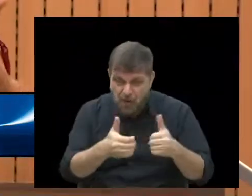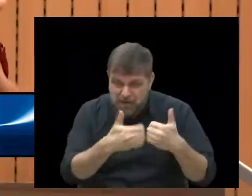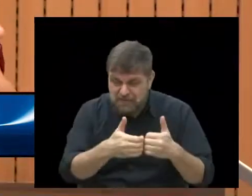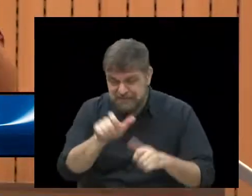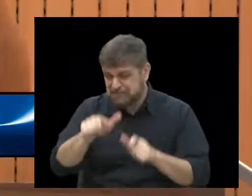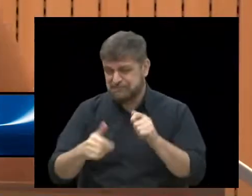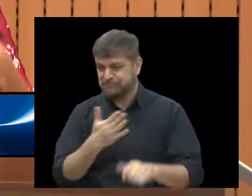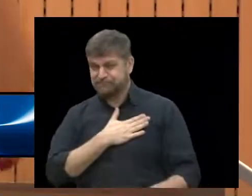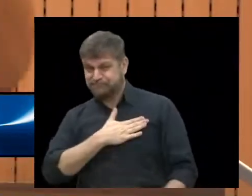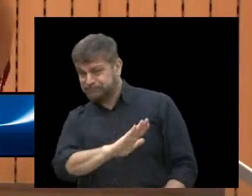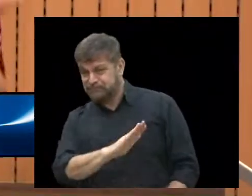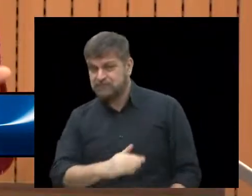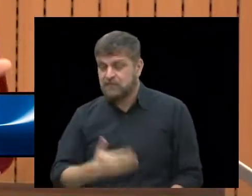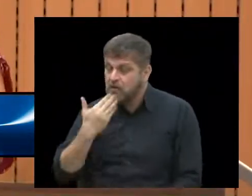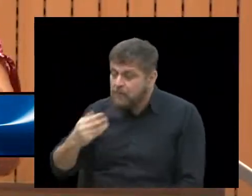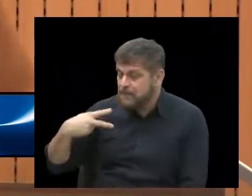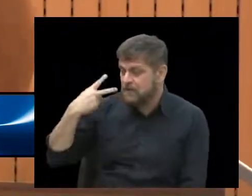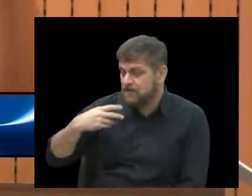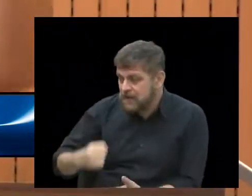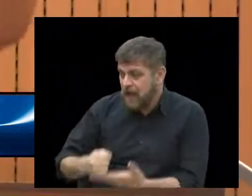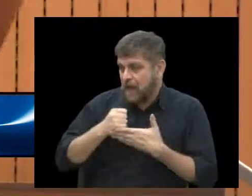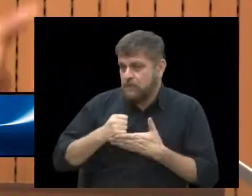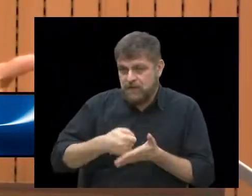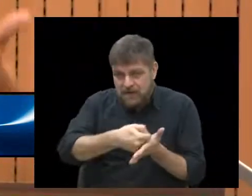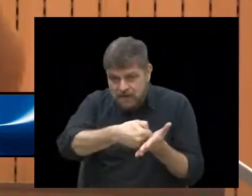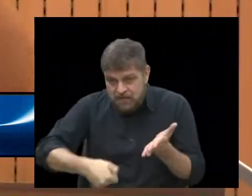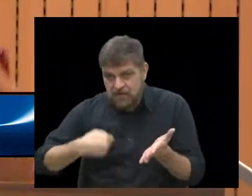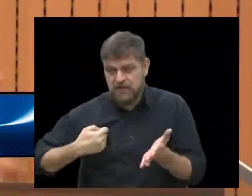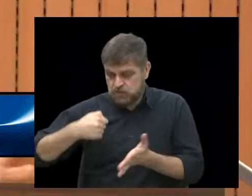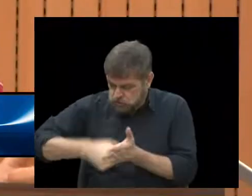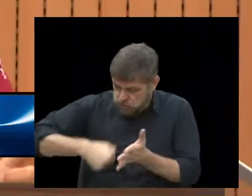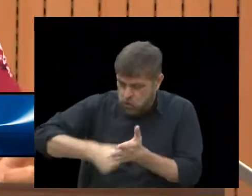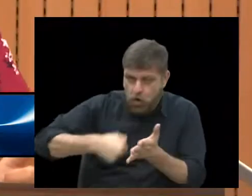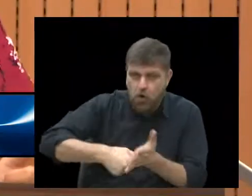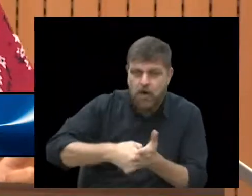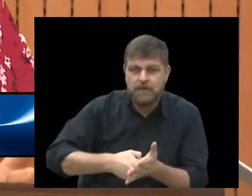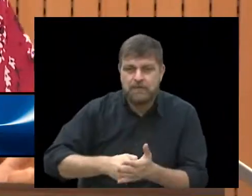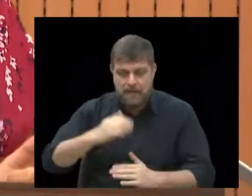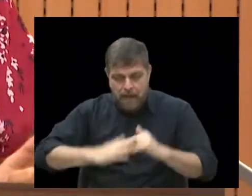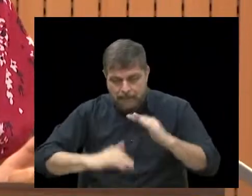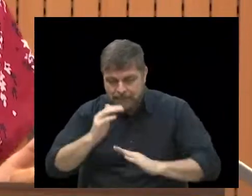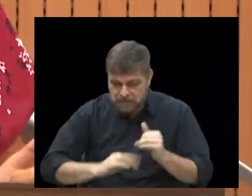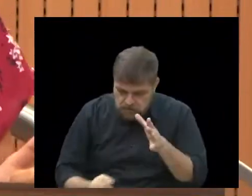aos vereadores o apoio em relação a essa indicação e que a gente cobre para que essas medidas